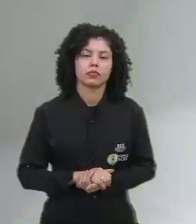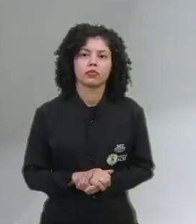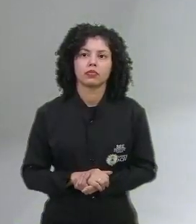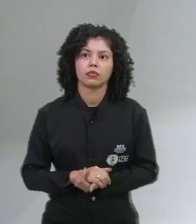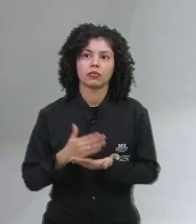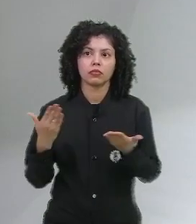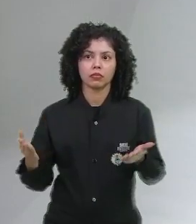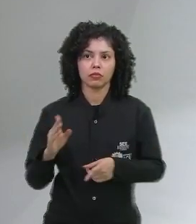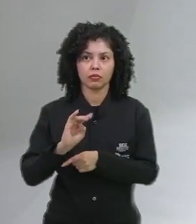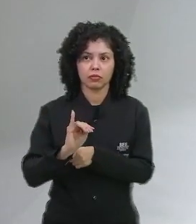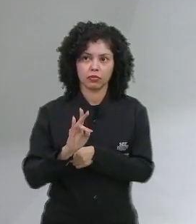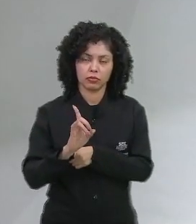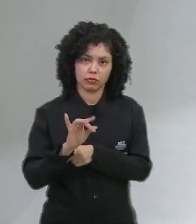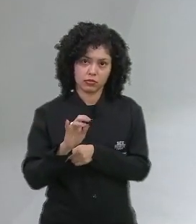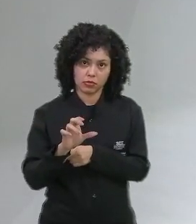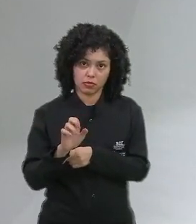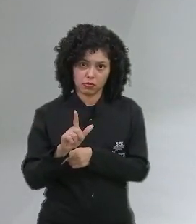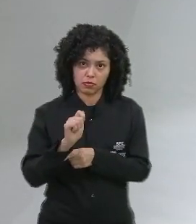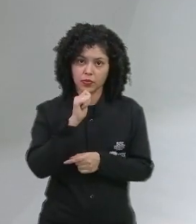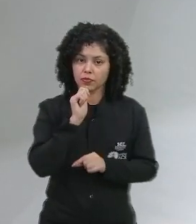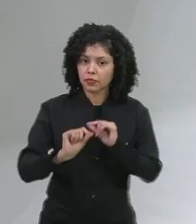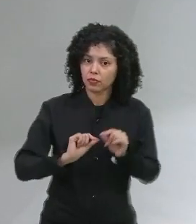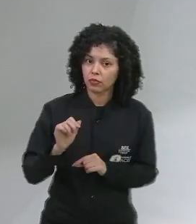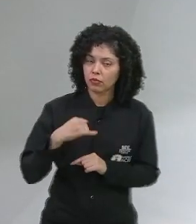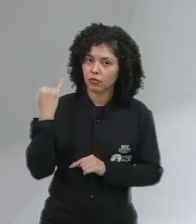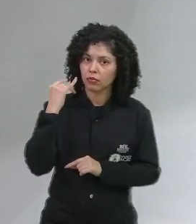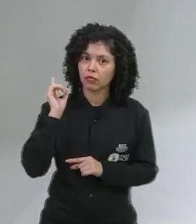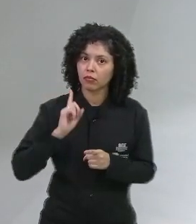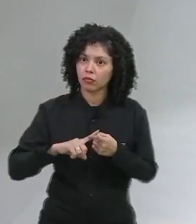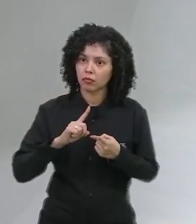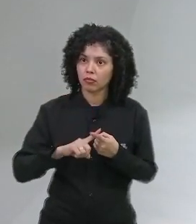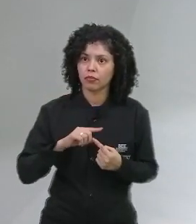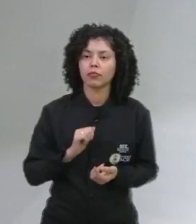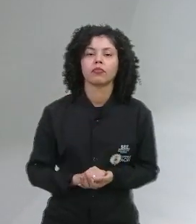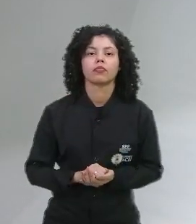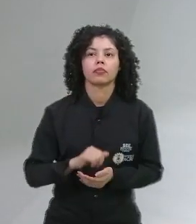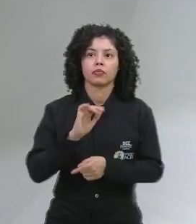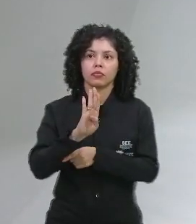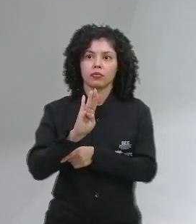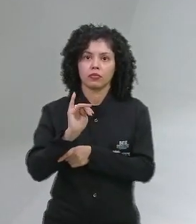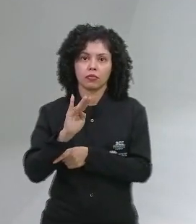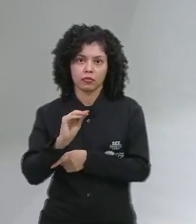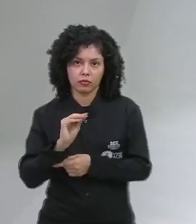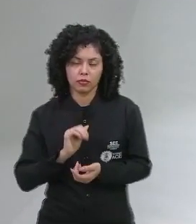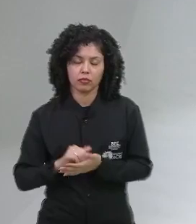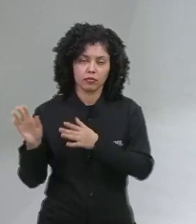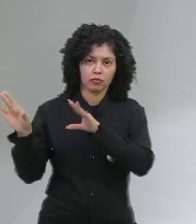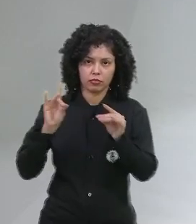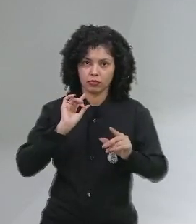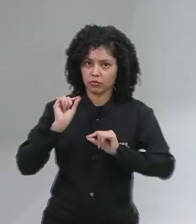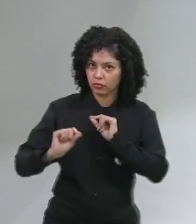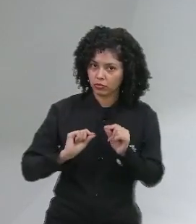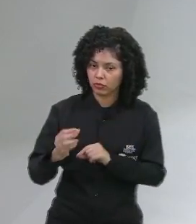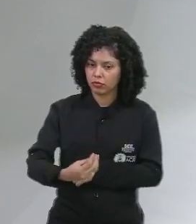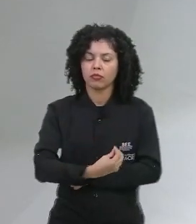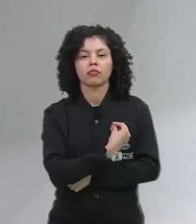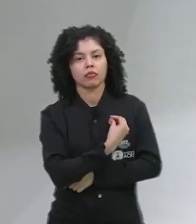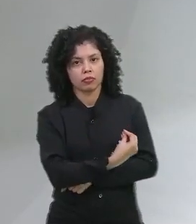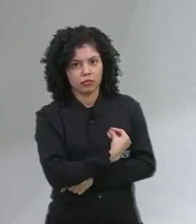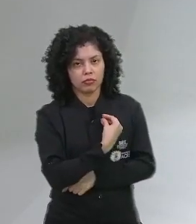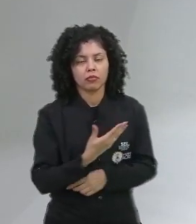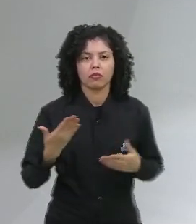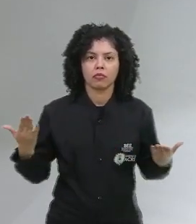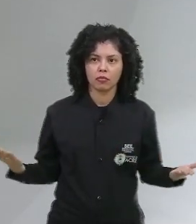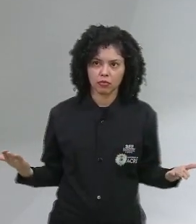Esse biodiesel ele se torna tão importante por quê? O prefixo bio, né, ele retrata que é a vida. Então,